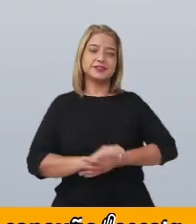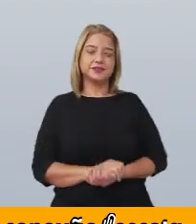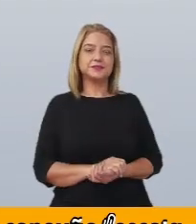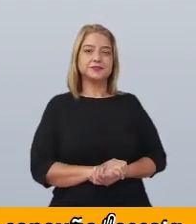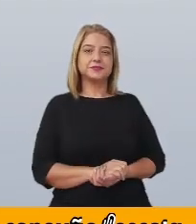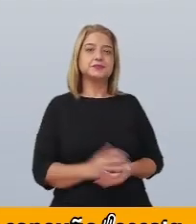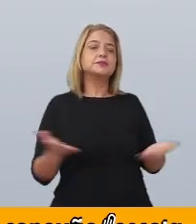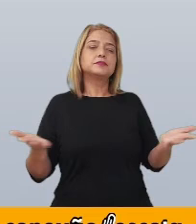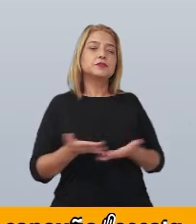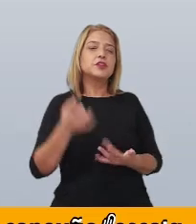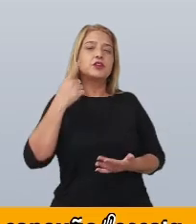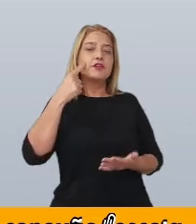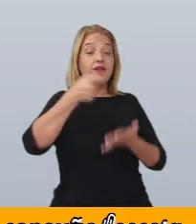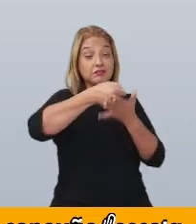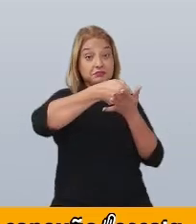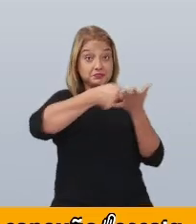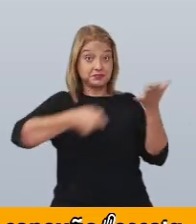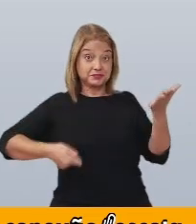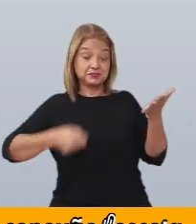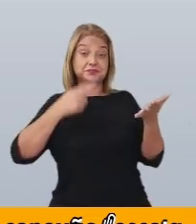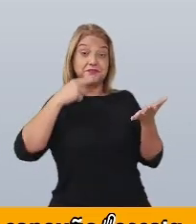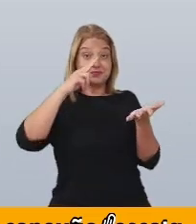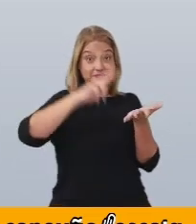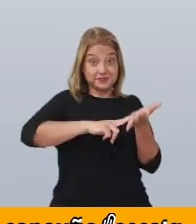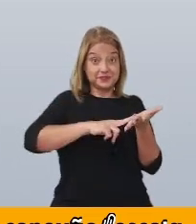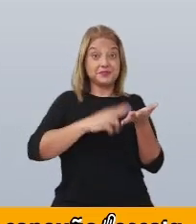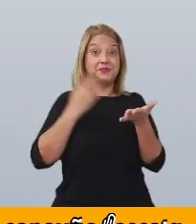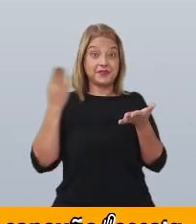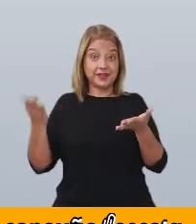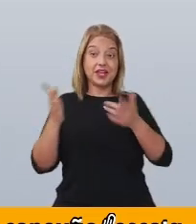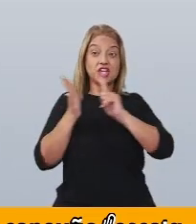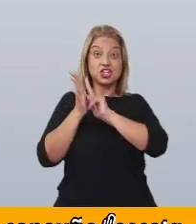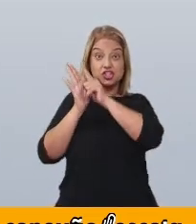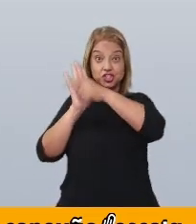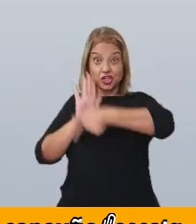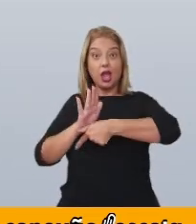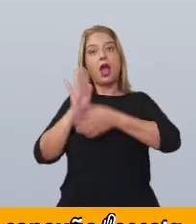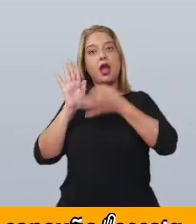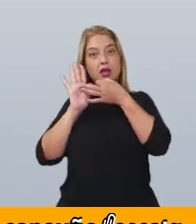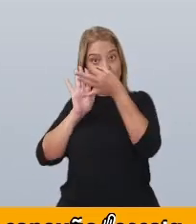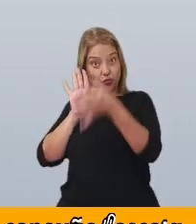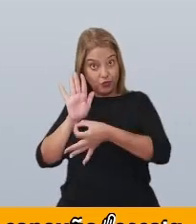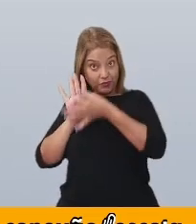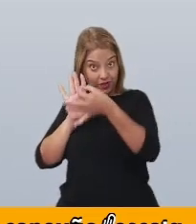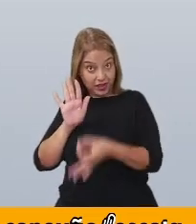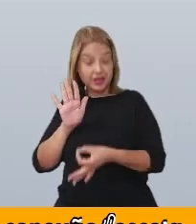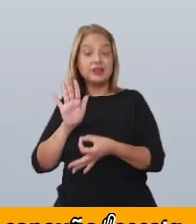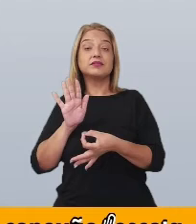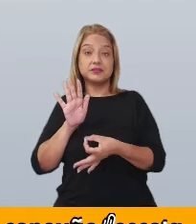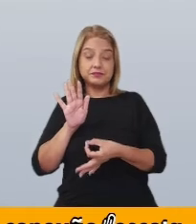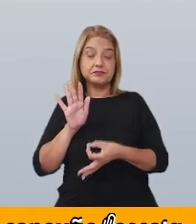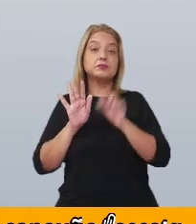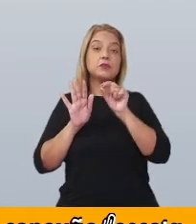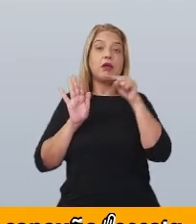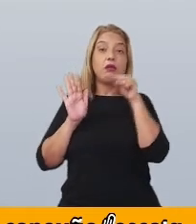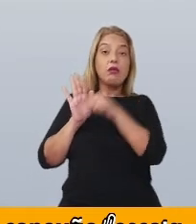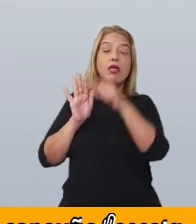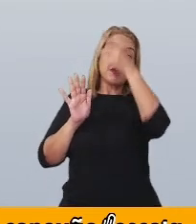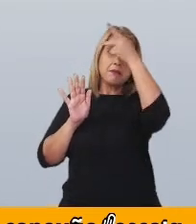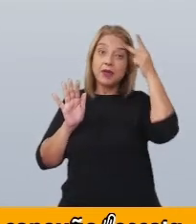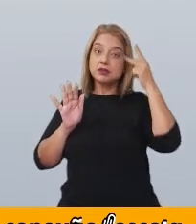E vamos então à carta de leitor, que é um gênero argumentativo, porque nesse gênero o leitor